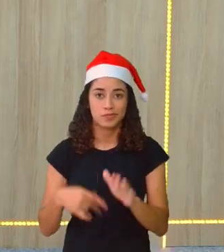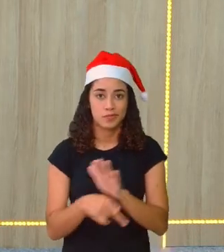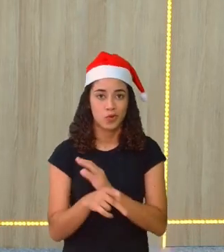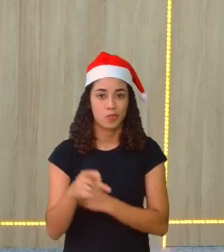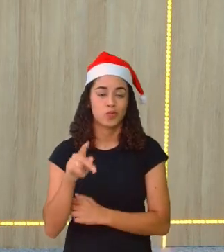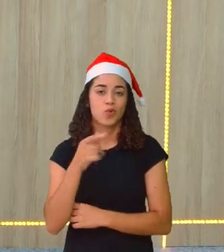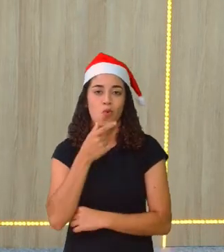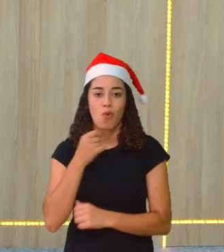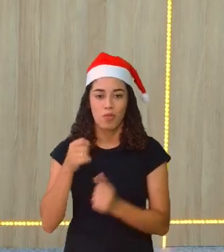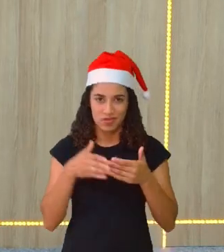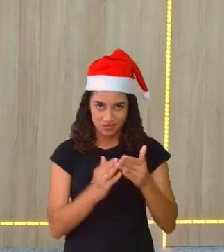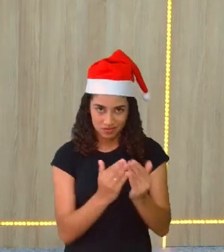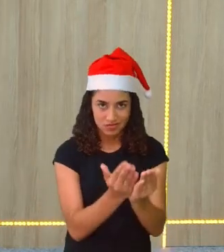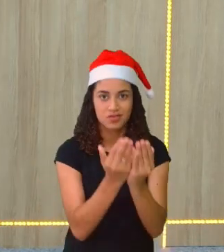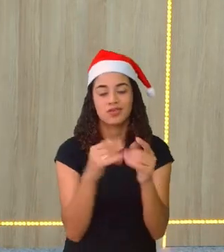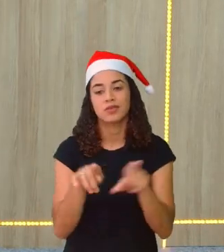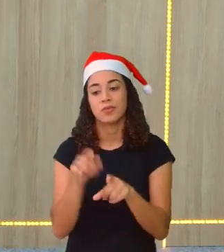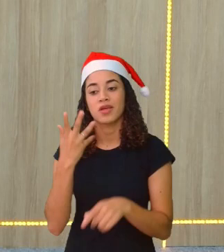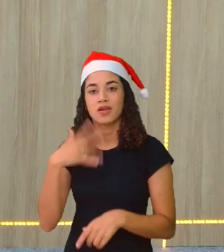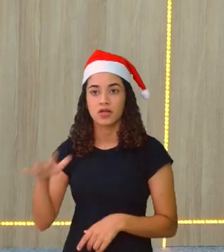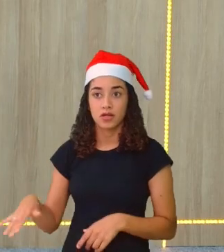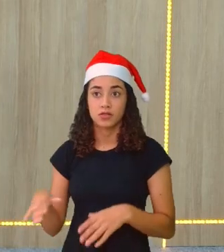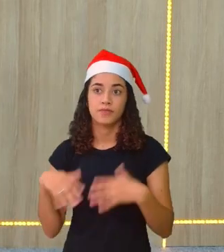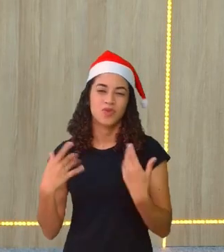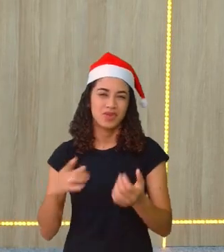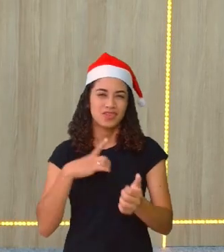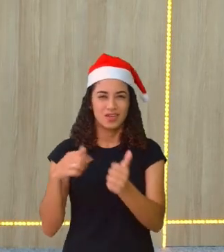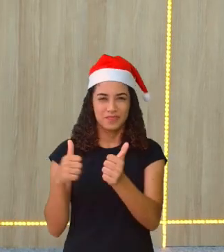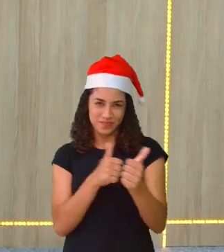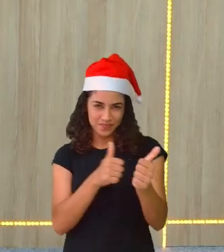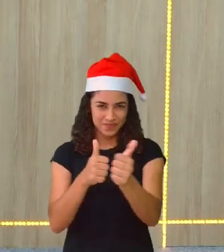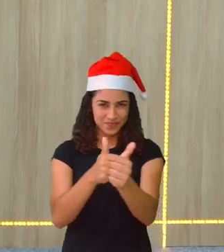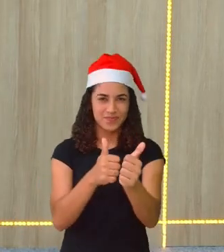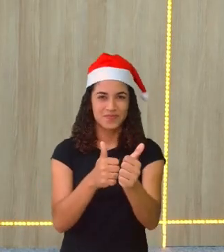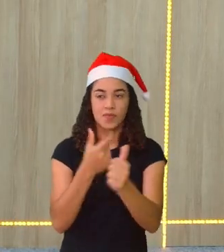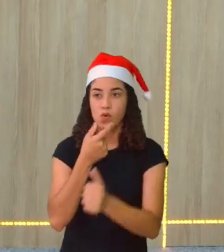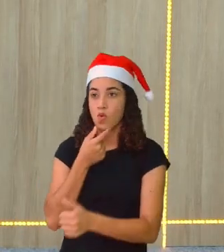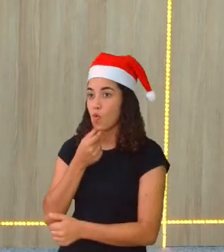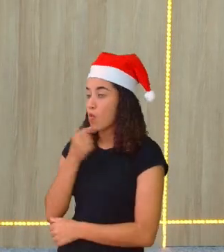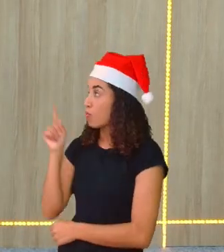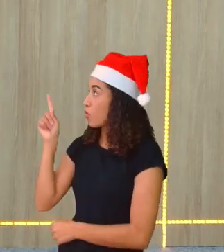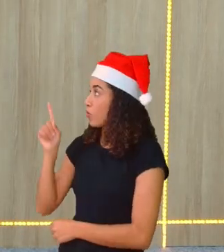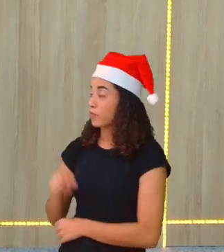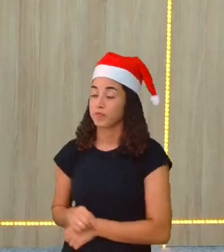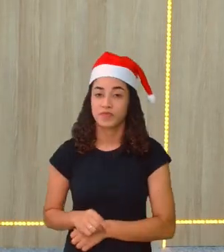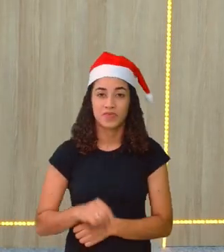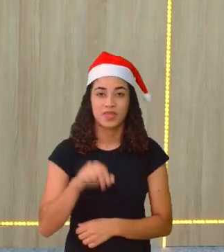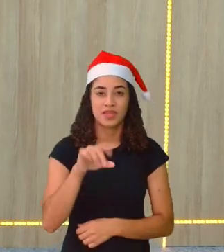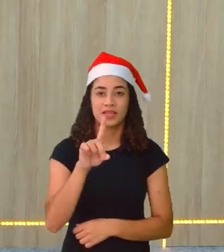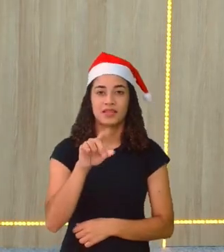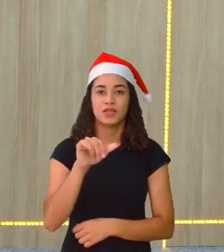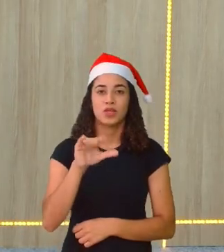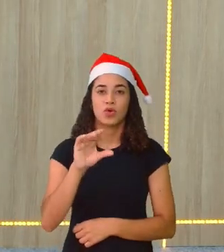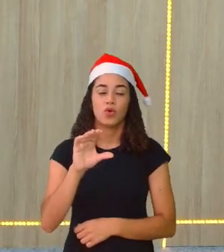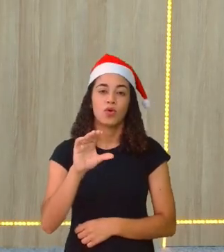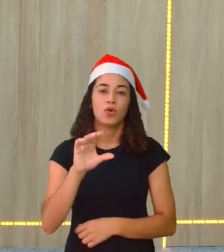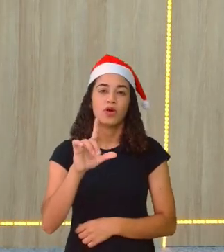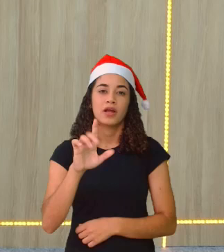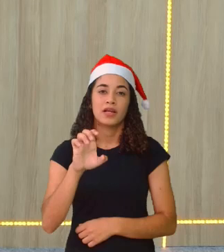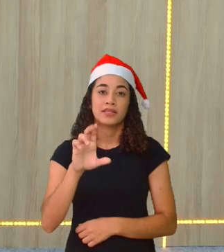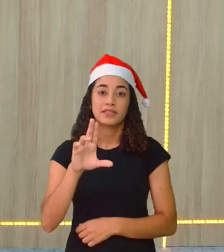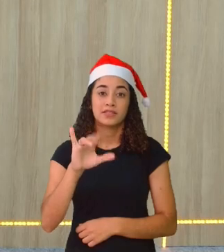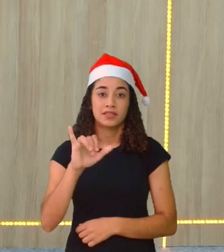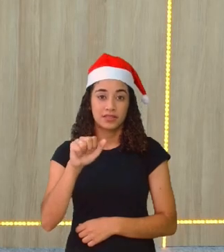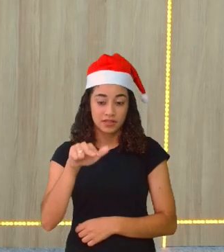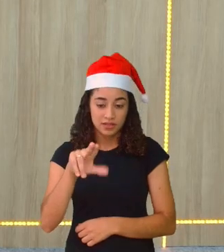durante a perseguição do Diocleciano, esse camarada que está aqui, né, que foi imperador romano, então